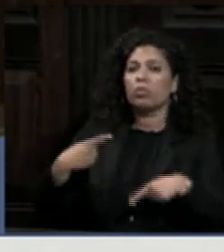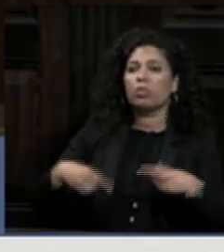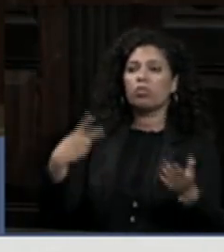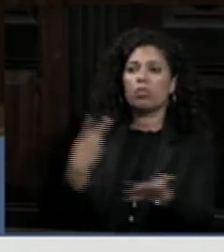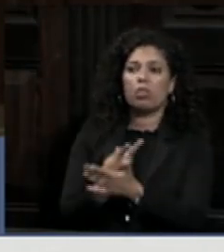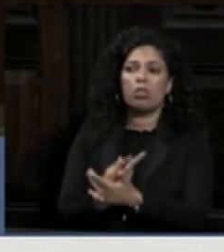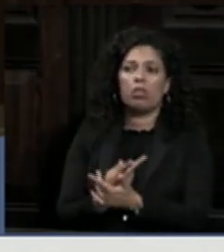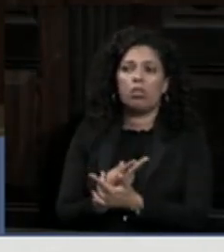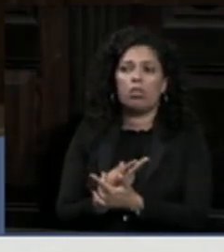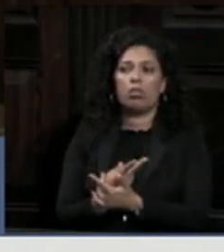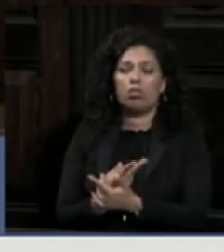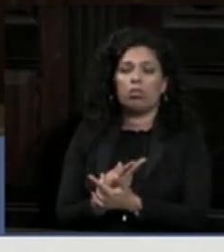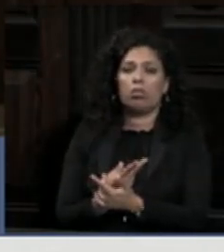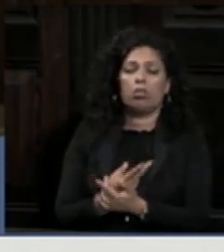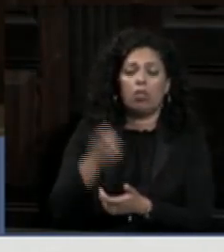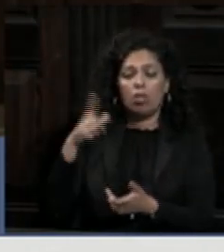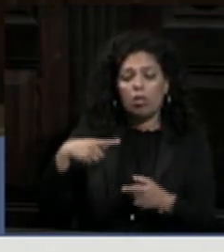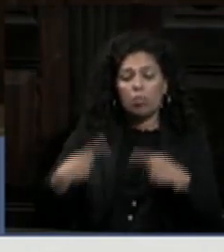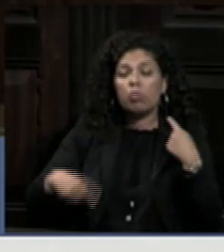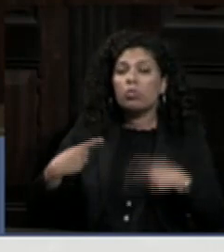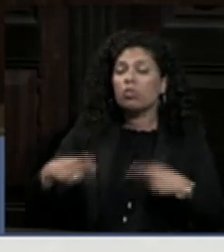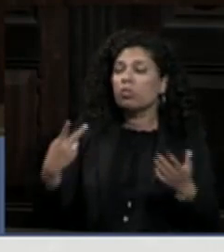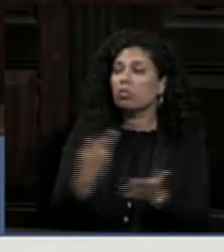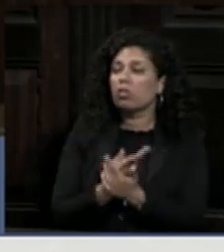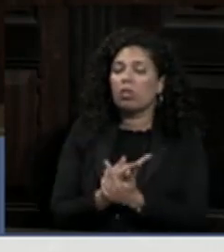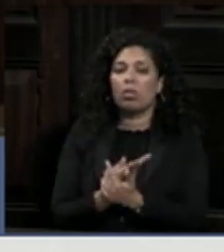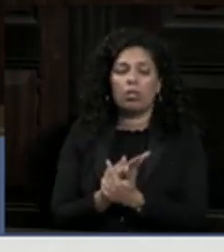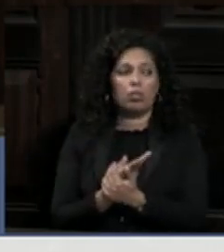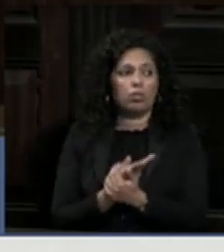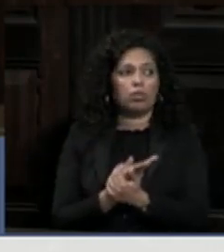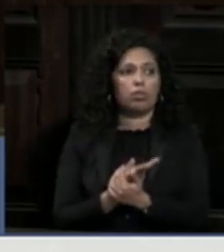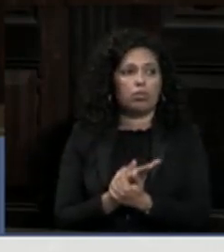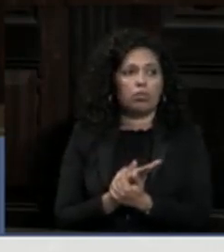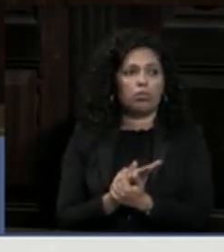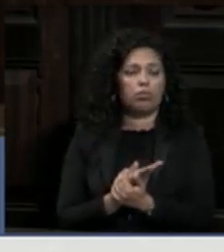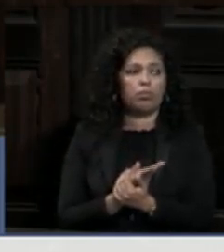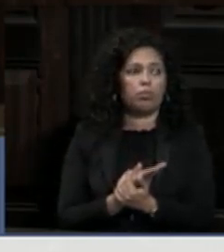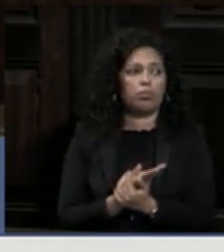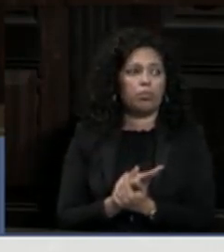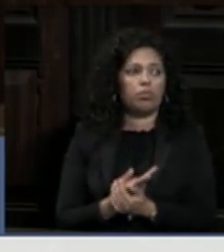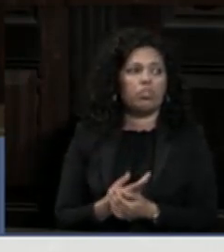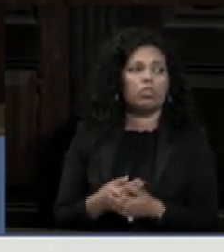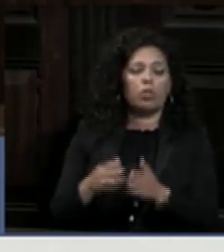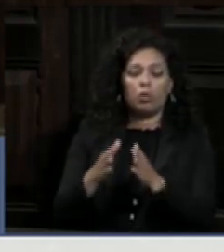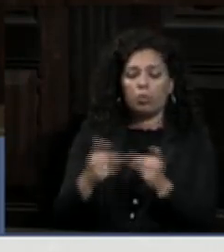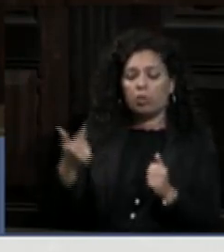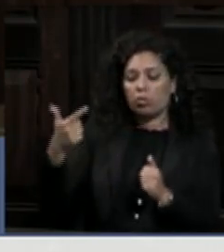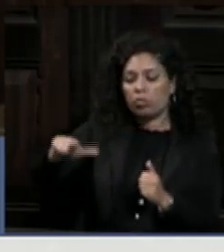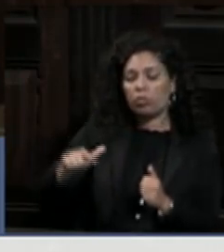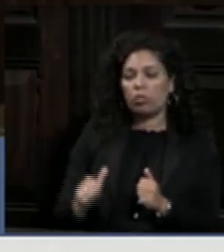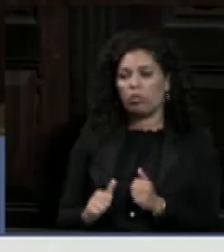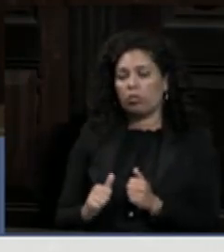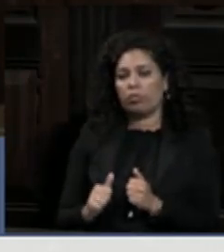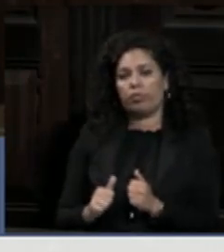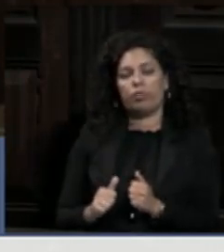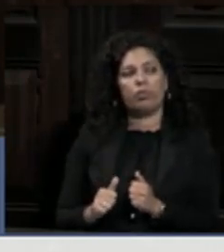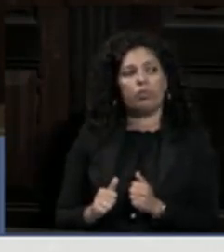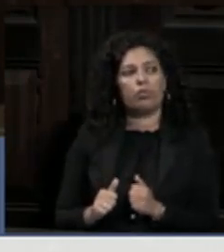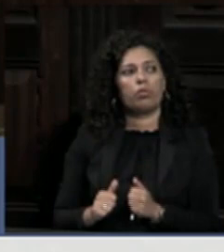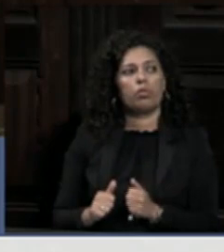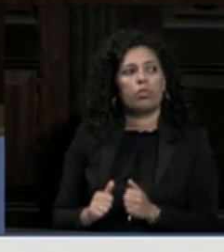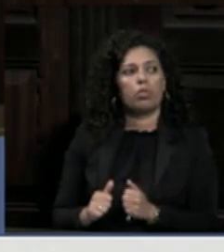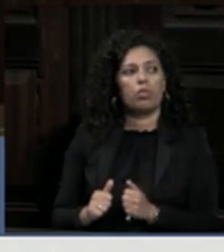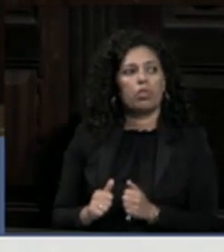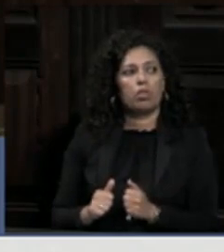dida o pfc oferece no momento eleitoral então mais uma vez que era aqui não vou